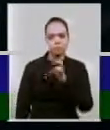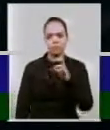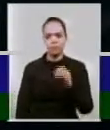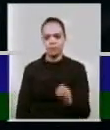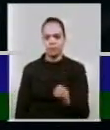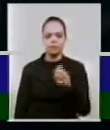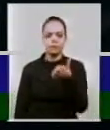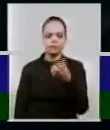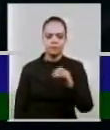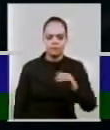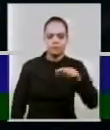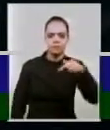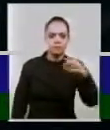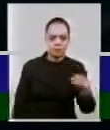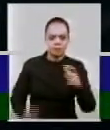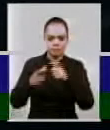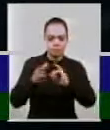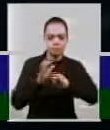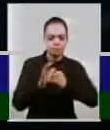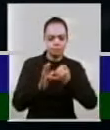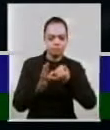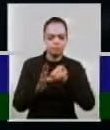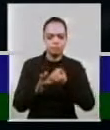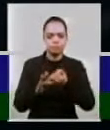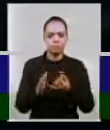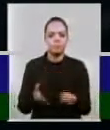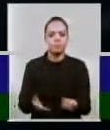e 70, bairro São Jorge.